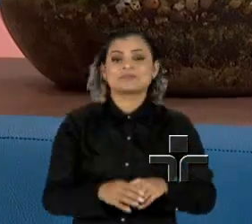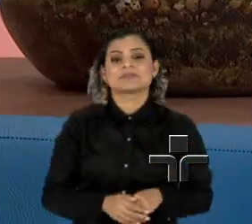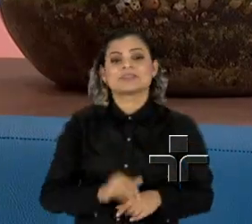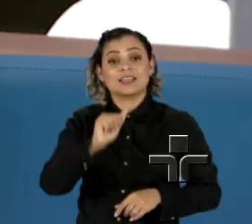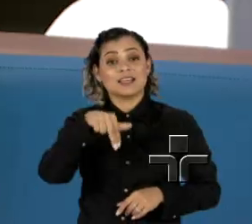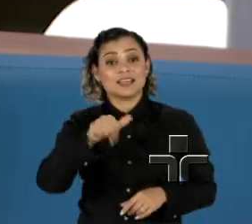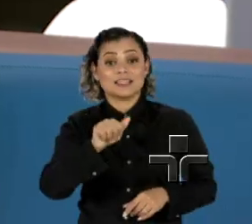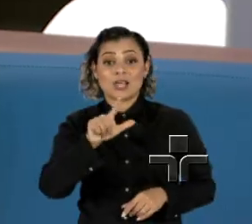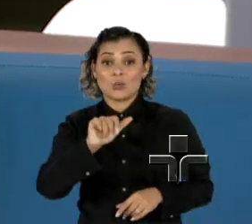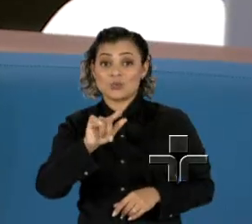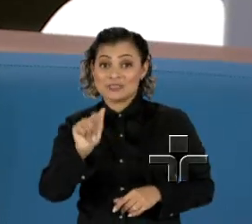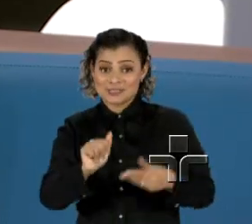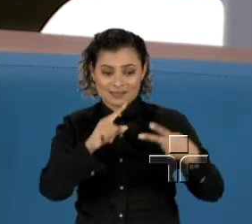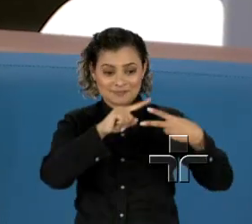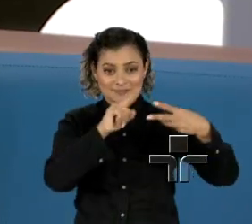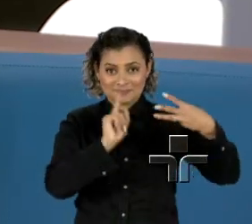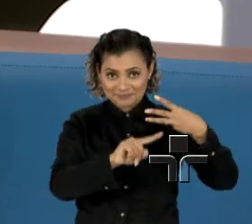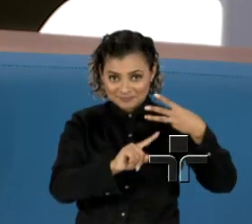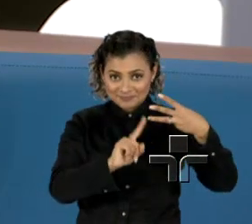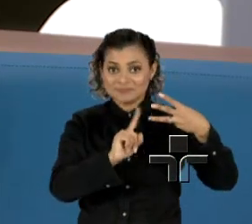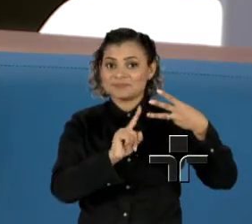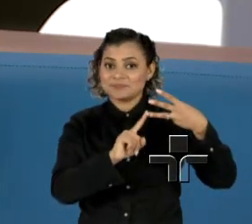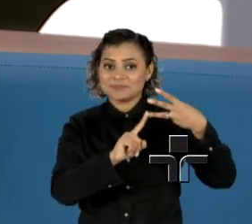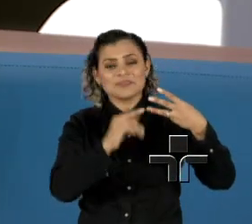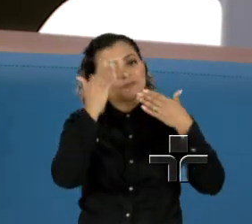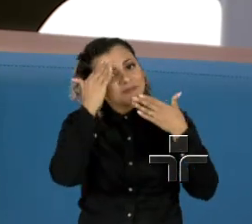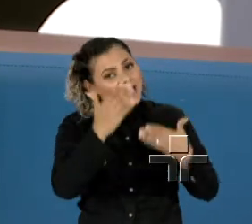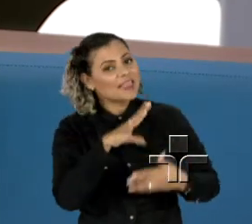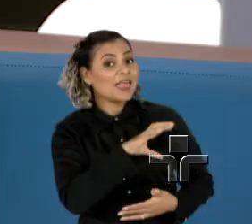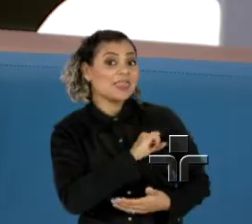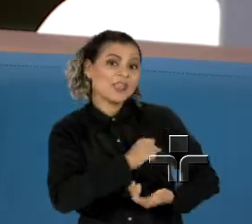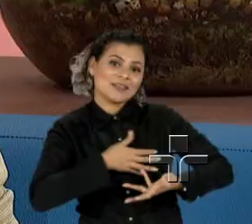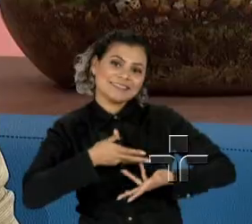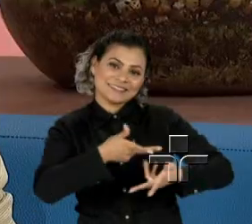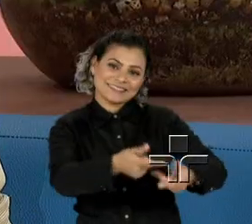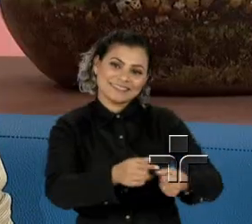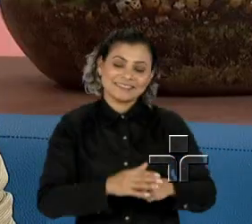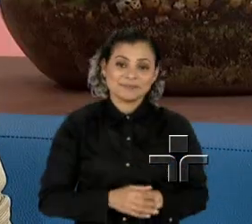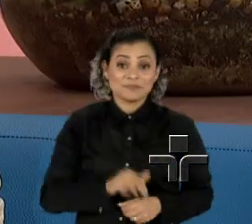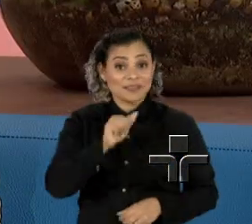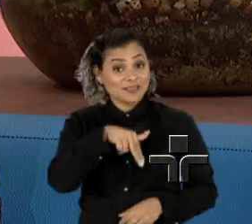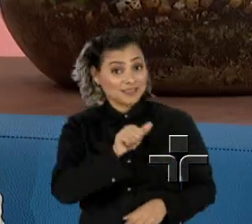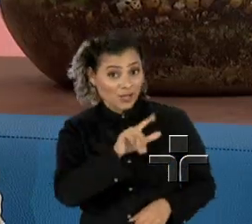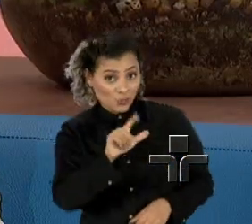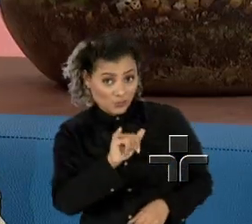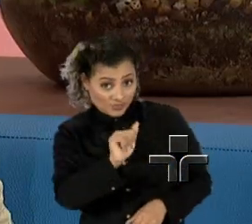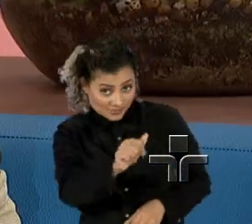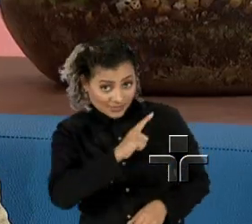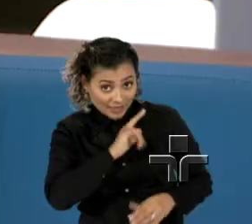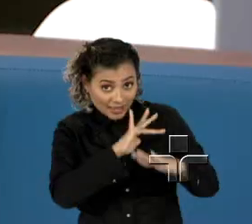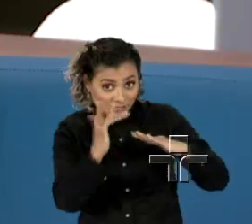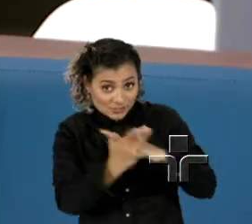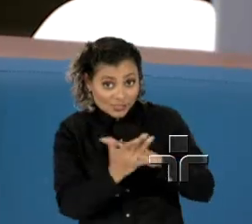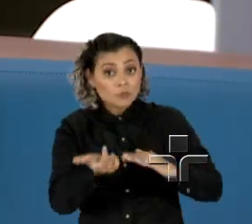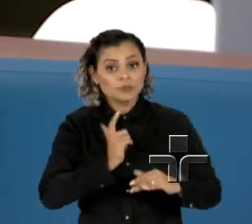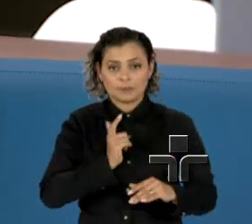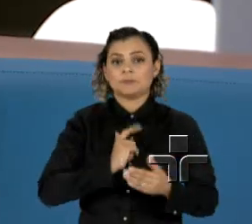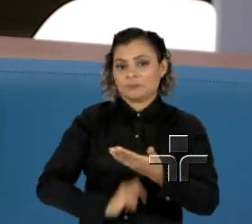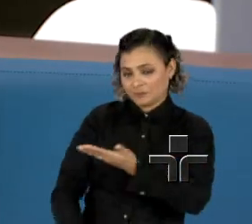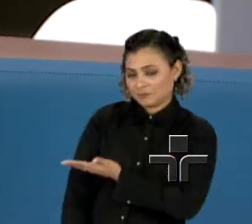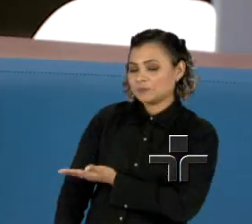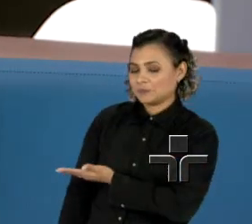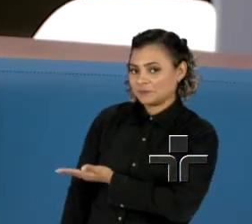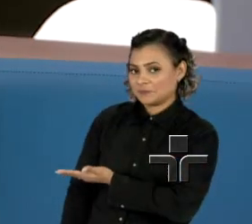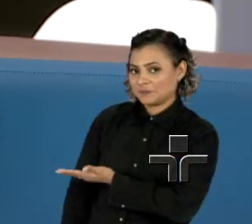muito obrigada pela presença. Obrigada, adoro. Ana Luísa, tem rede social para deixar? É doutora